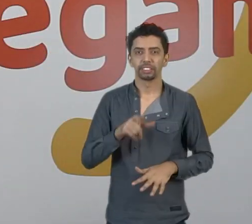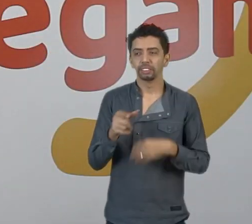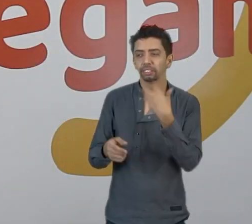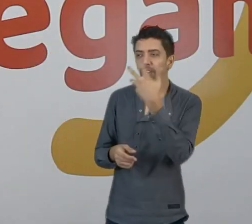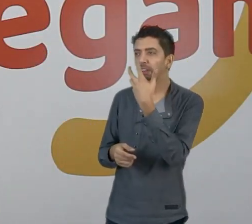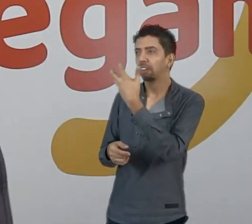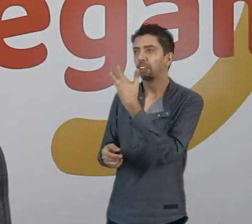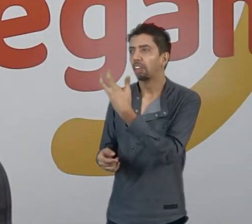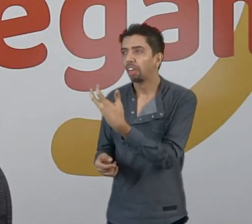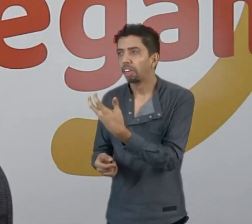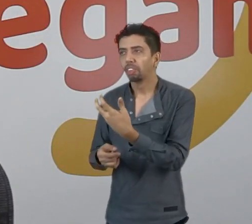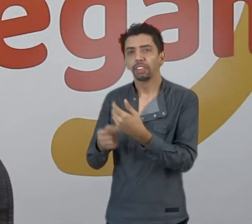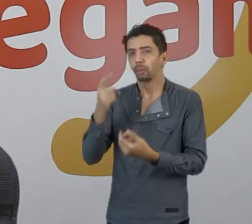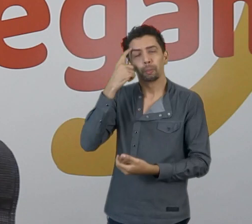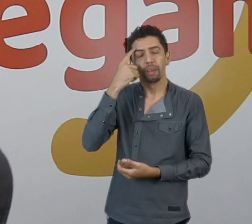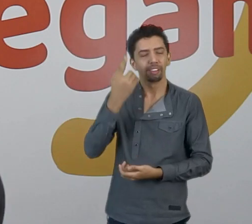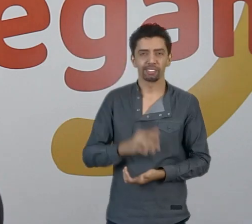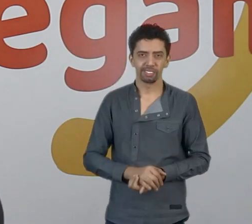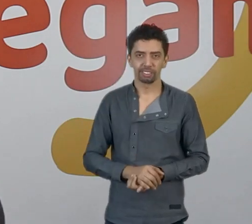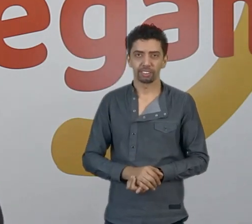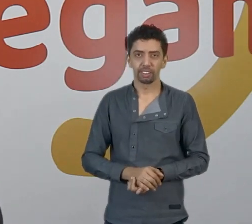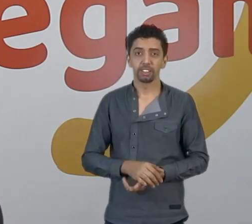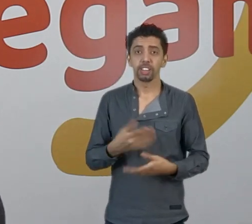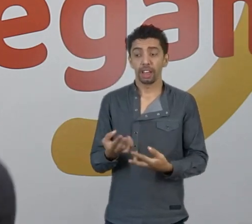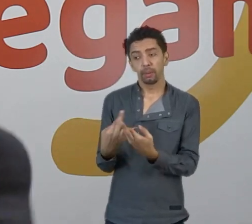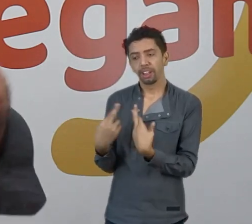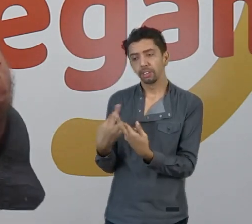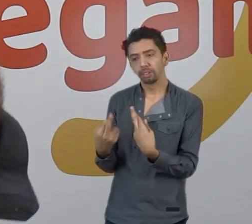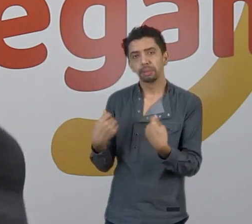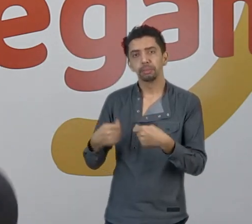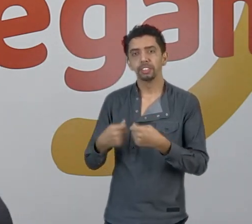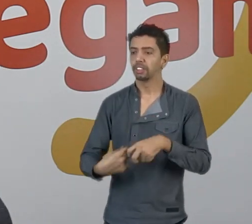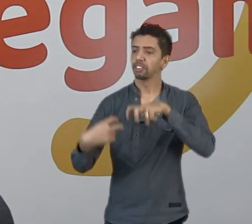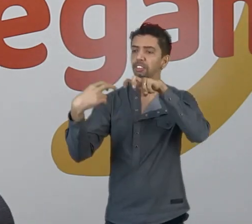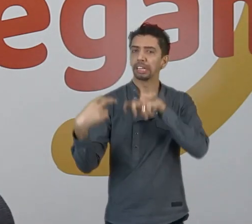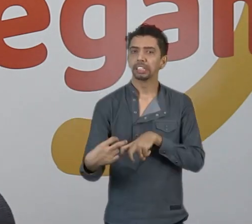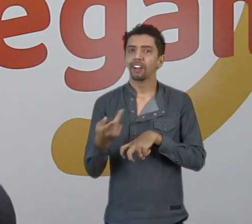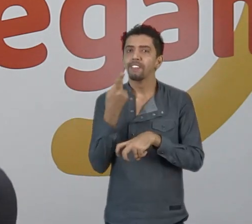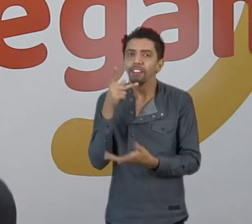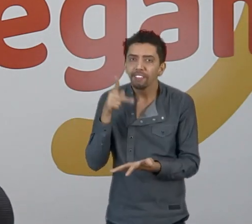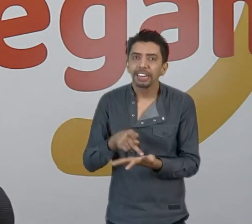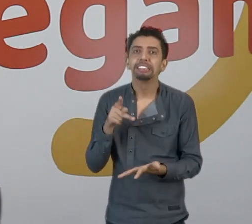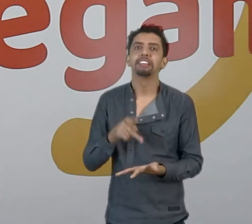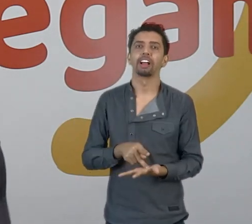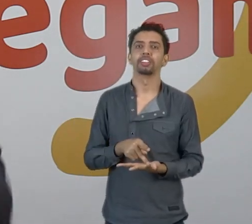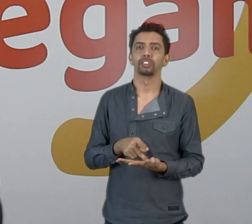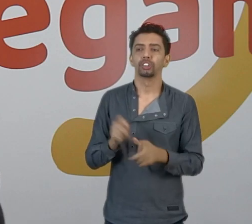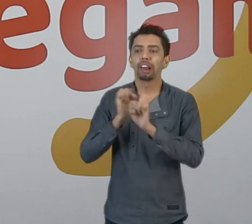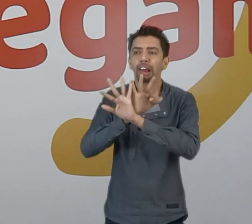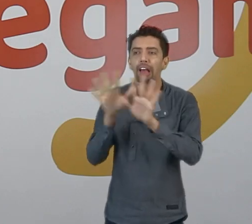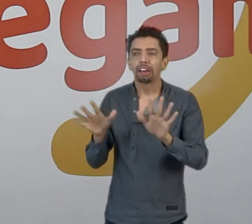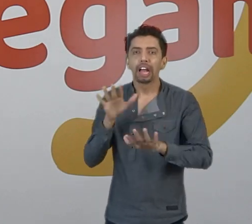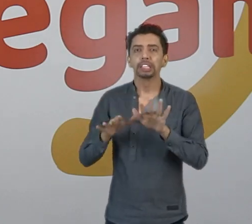chave para solução é o diálogo o relacionamento a transparência muitas vezes a gente